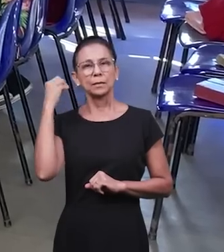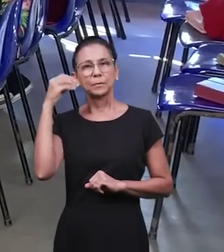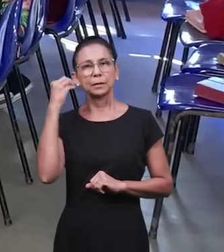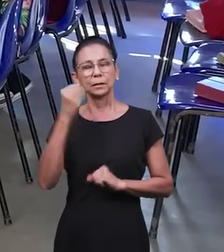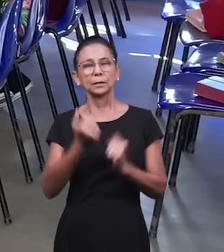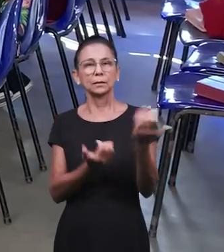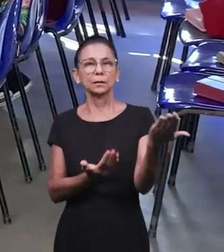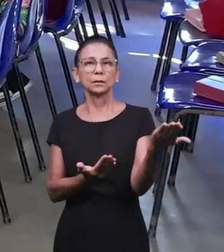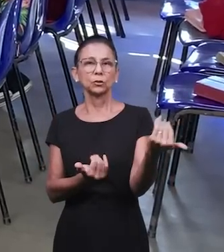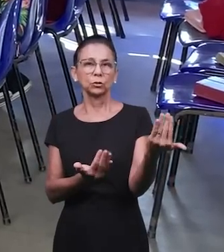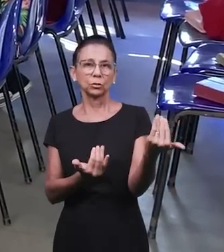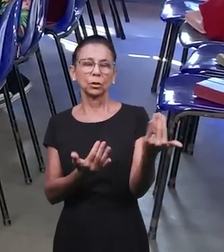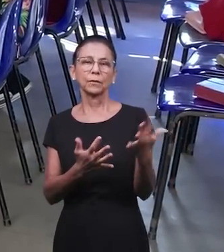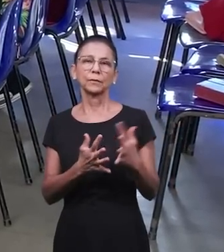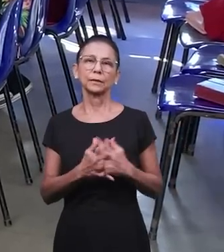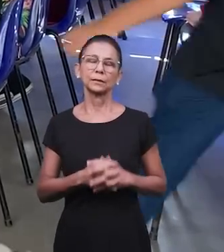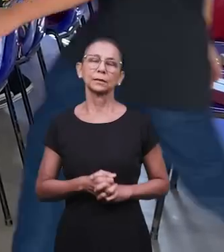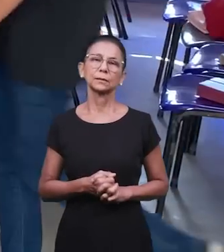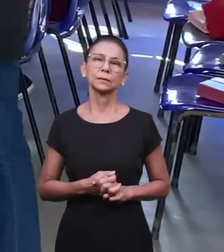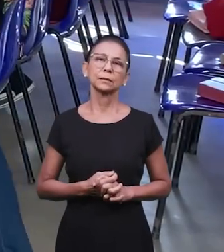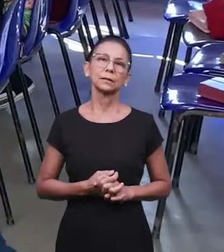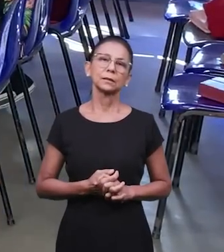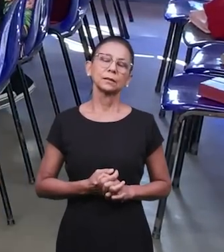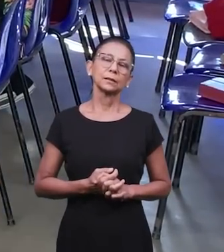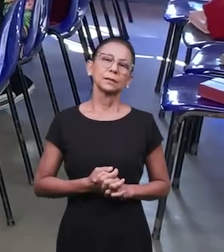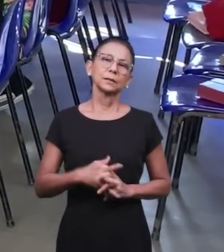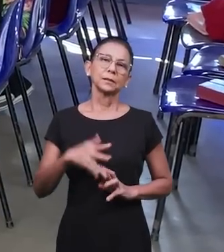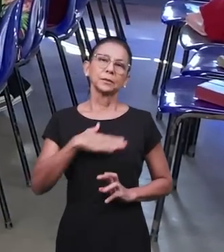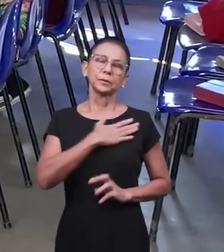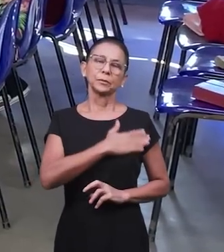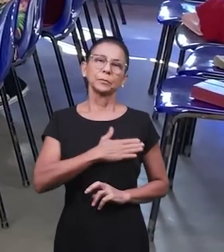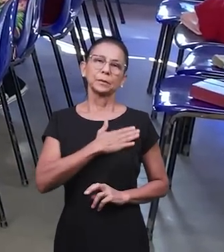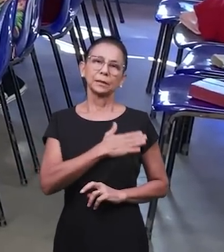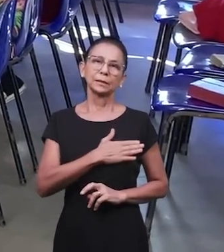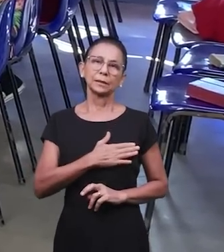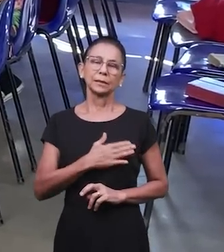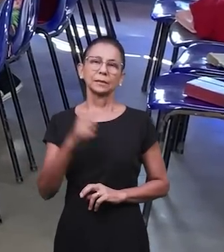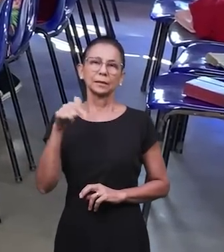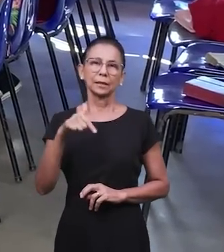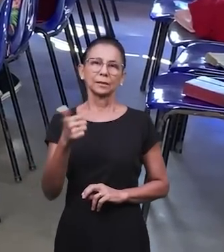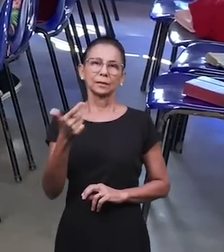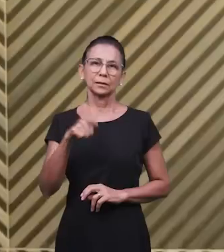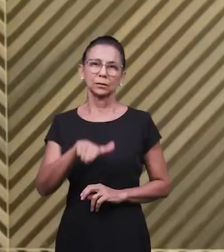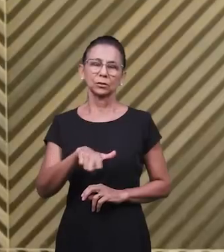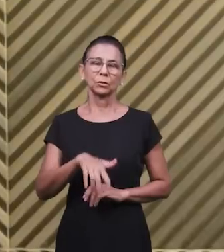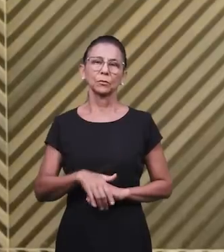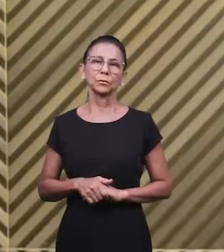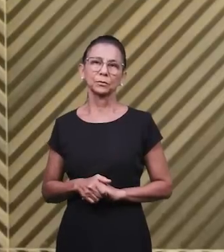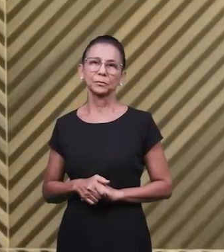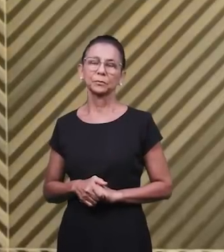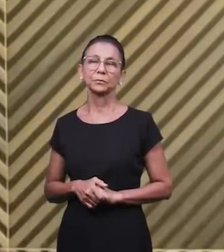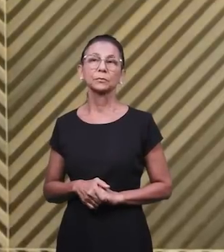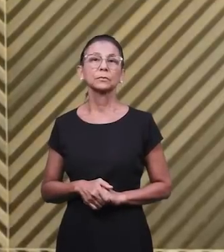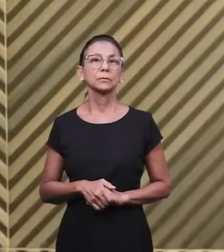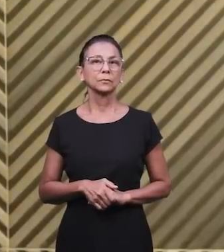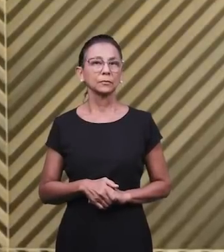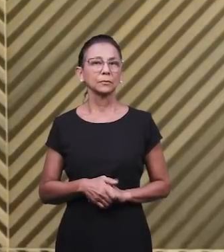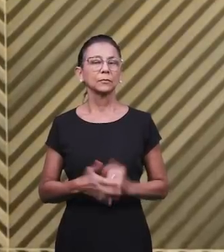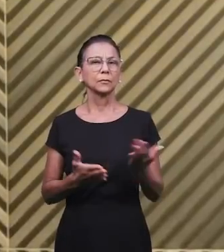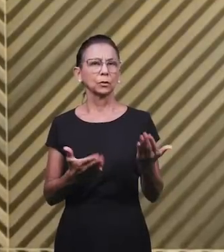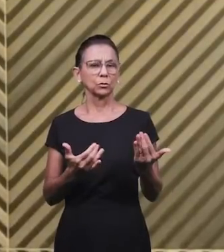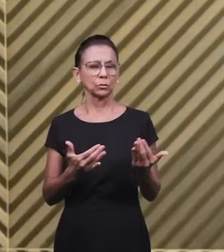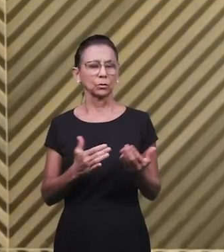aqui, um prazer estar reunido com os irmãos novamente, onde só temos que aprender. Paz, Senhor Jesus. Outros jovens ainda